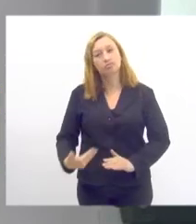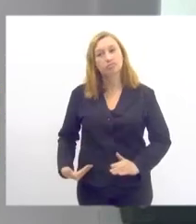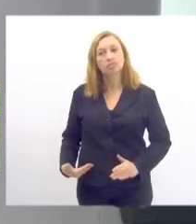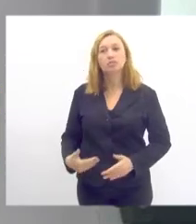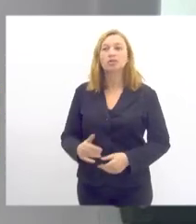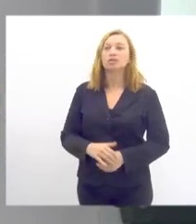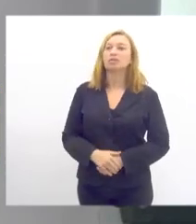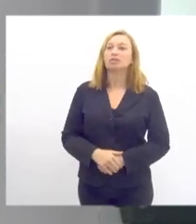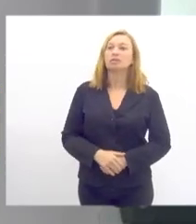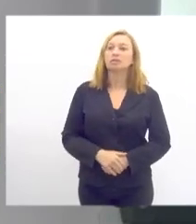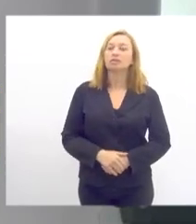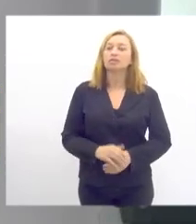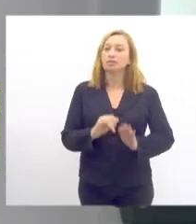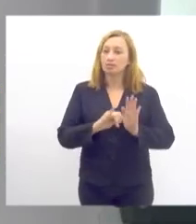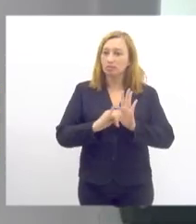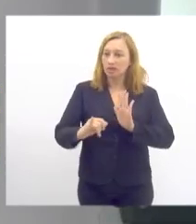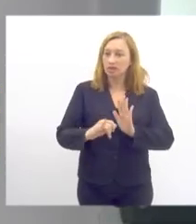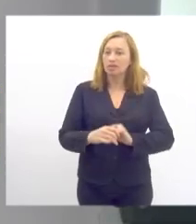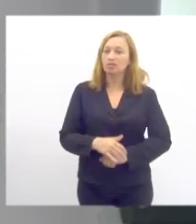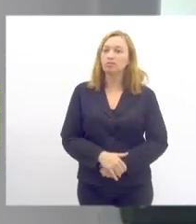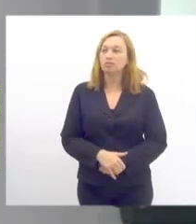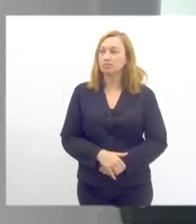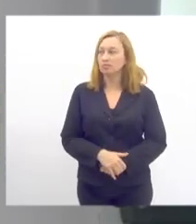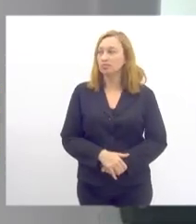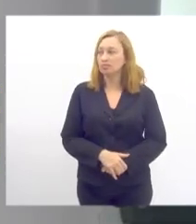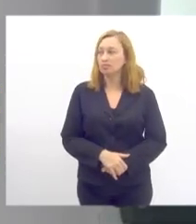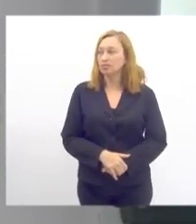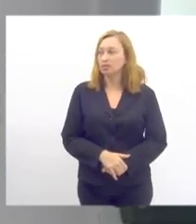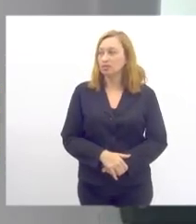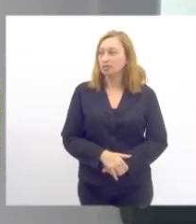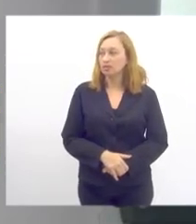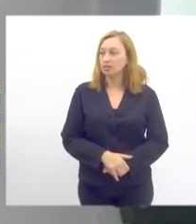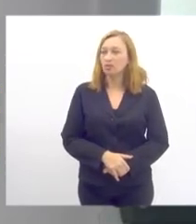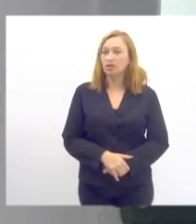para efetuar a publicação da mesma, em diário oficial.